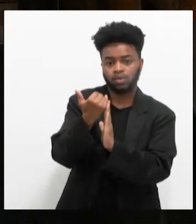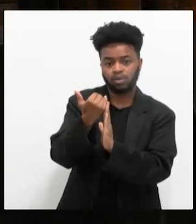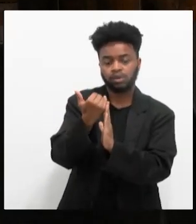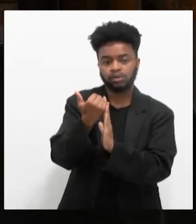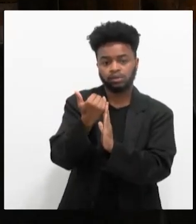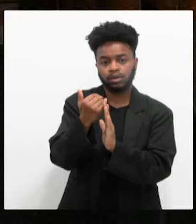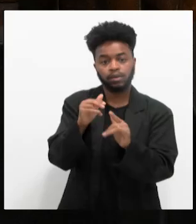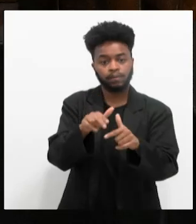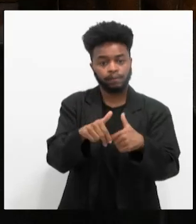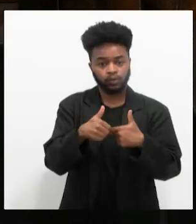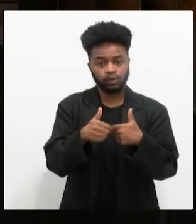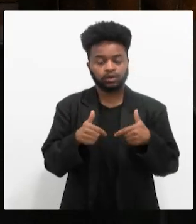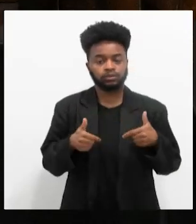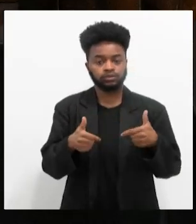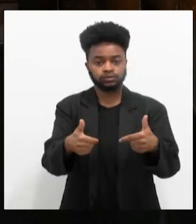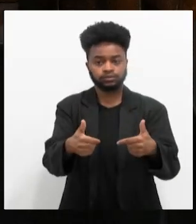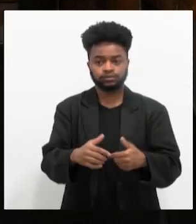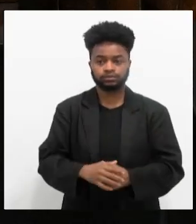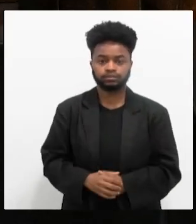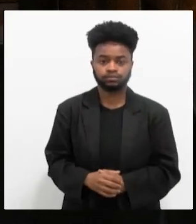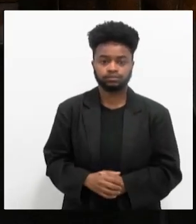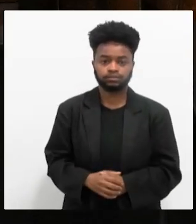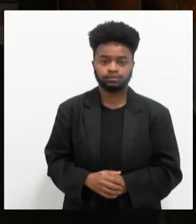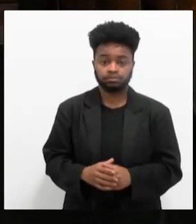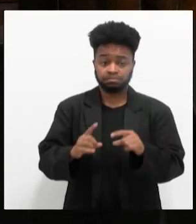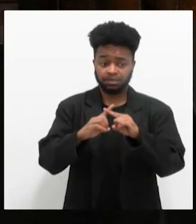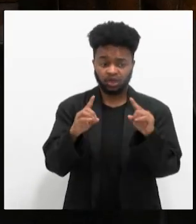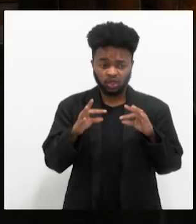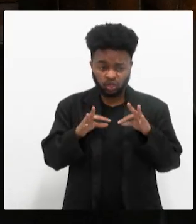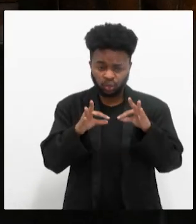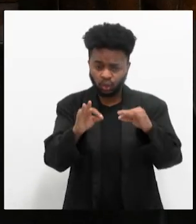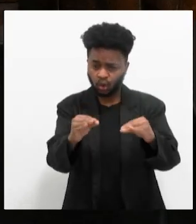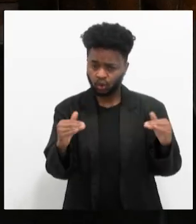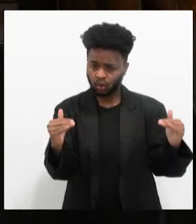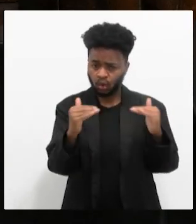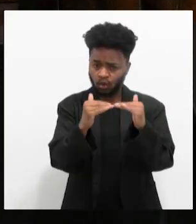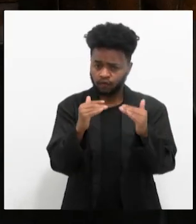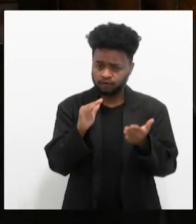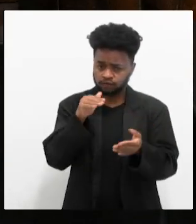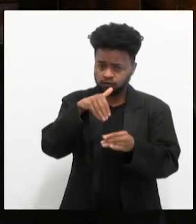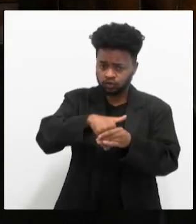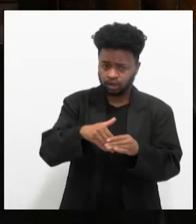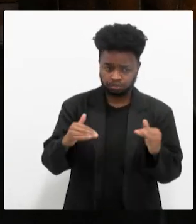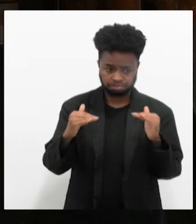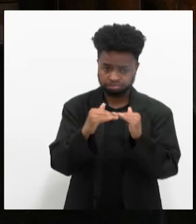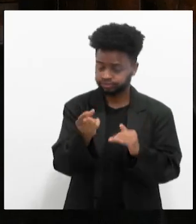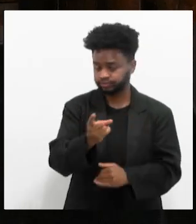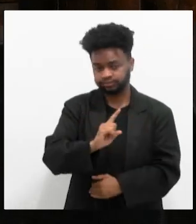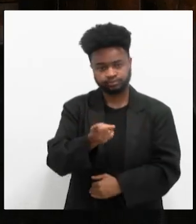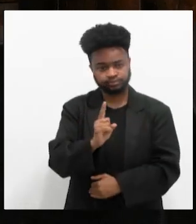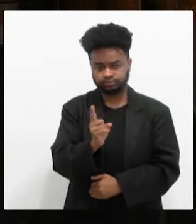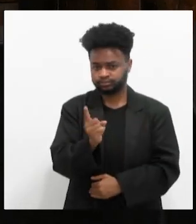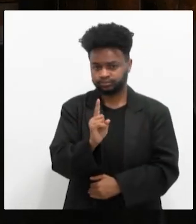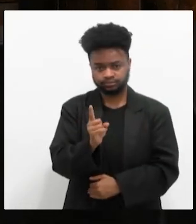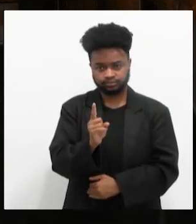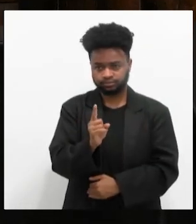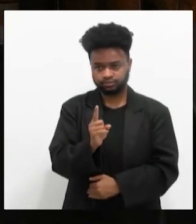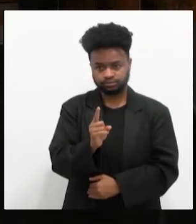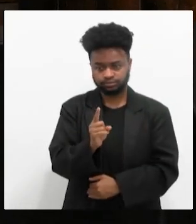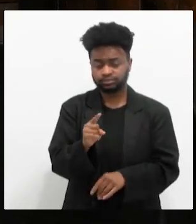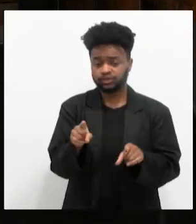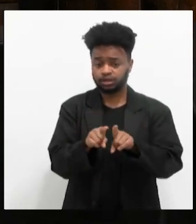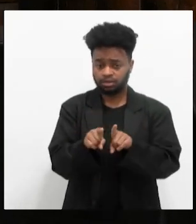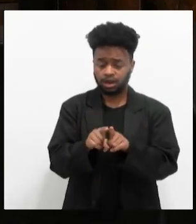causa deste ato, que nem todos aqui votaram a favor. Também é uma